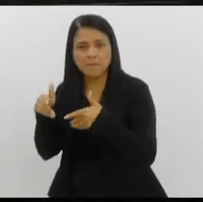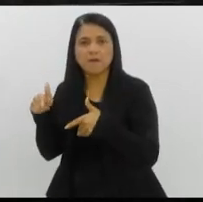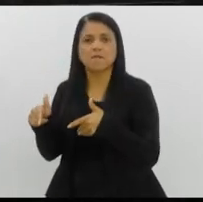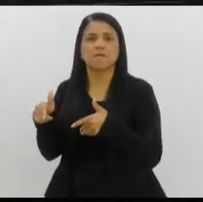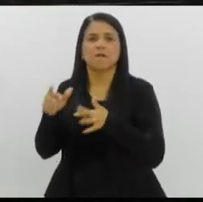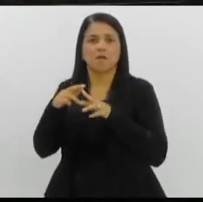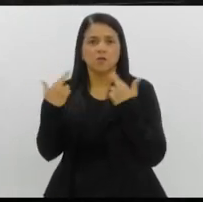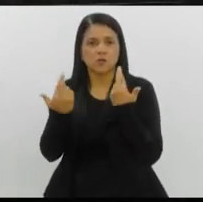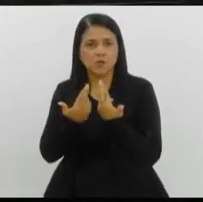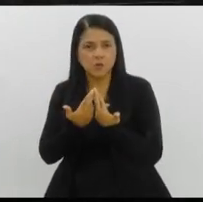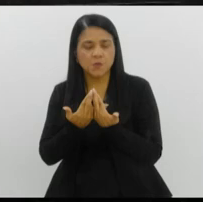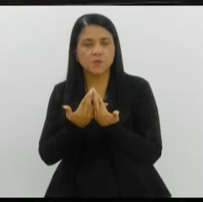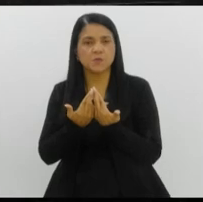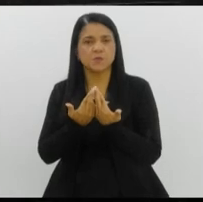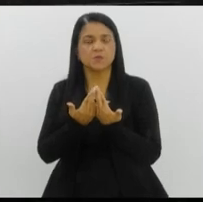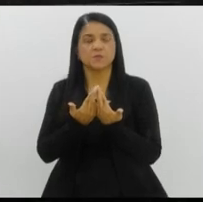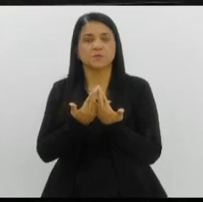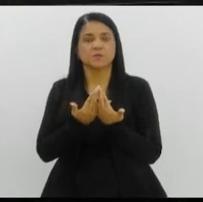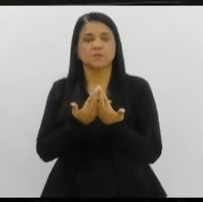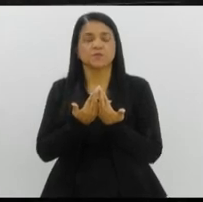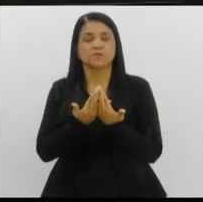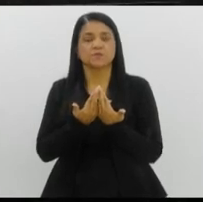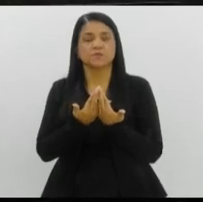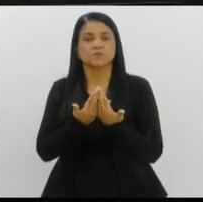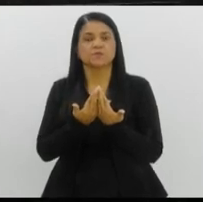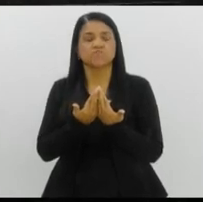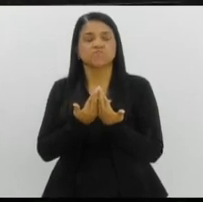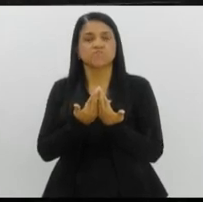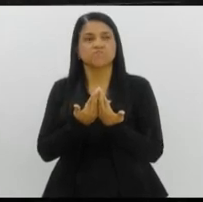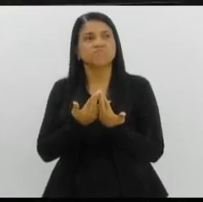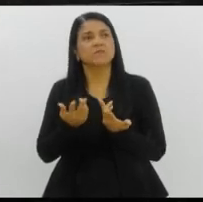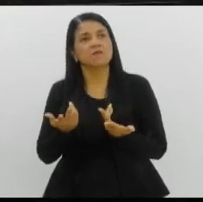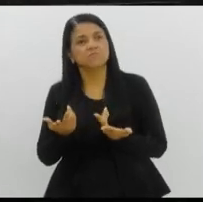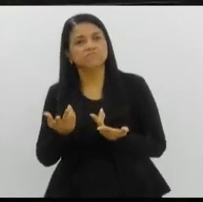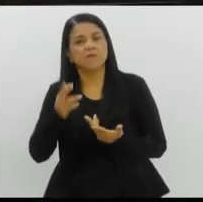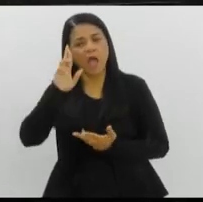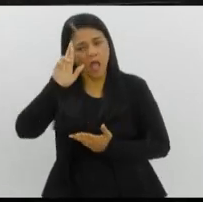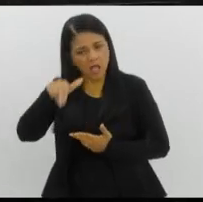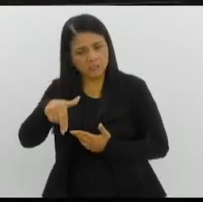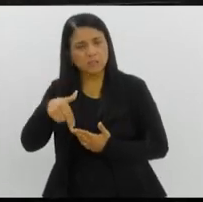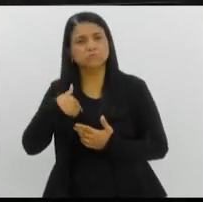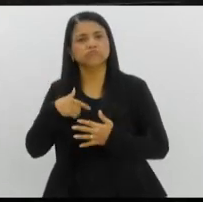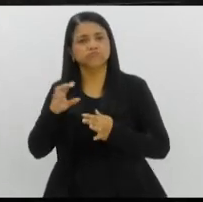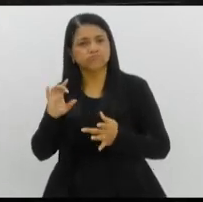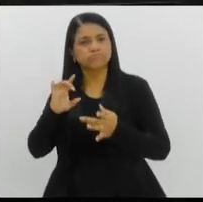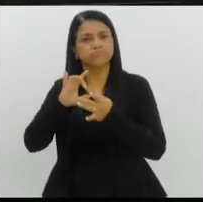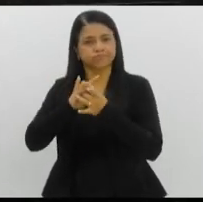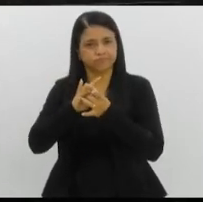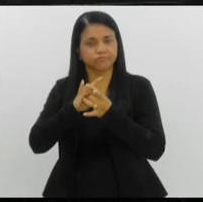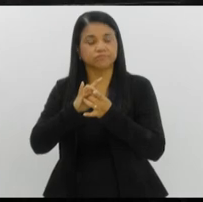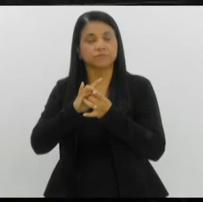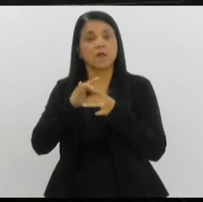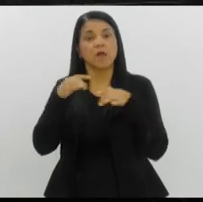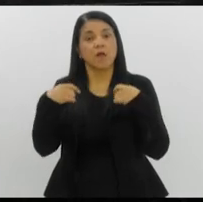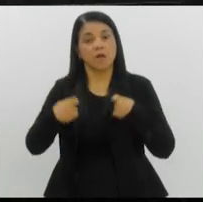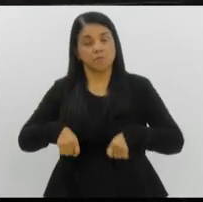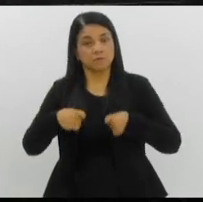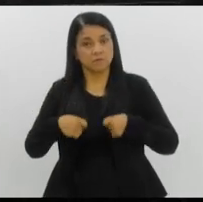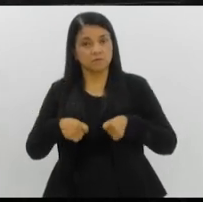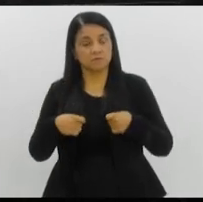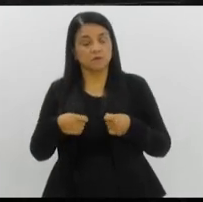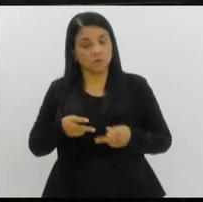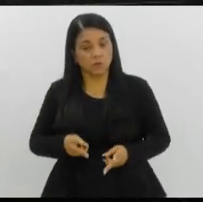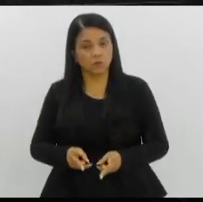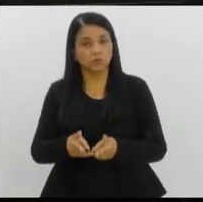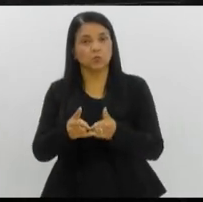pelo menos de forma parcial, nos deram razão. Agora vai ser necessário